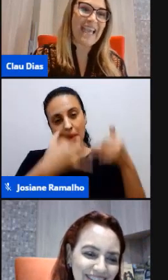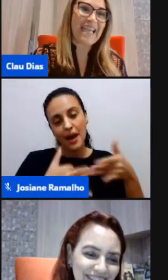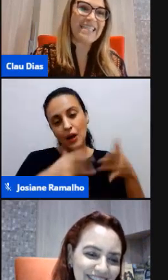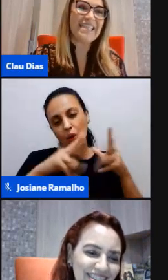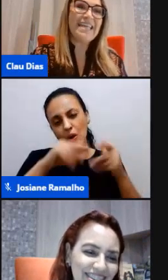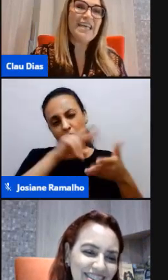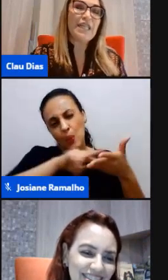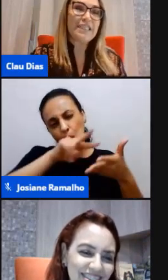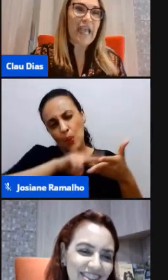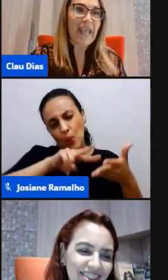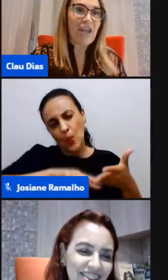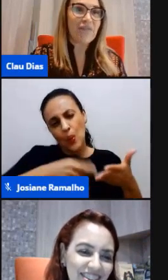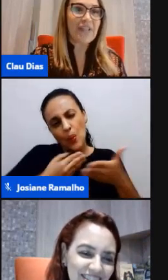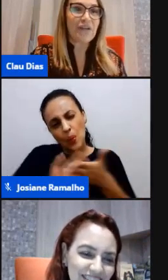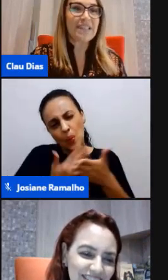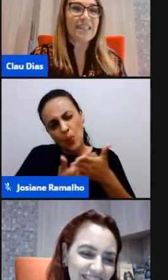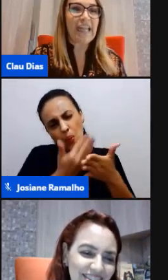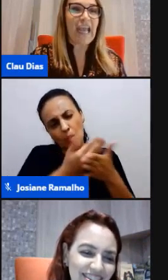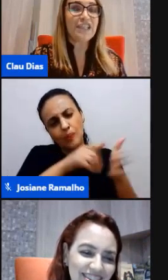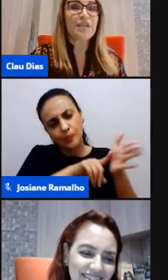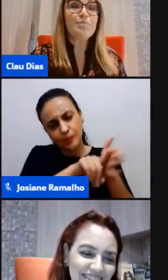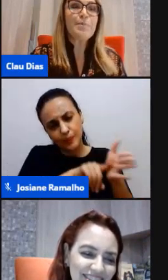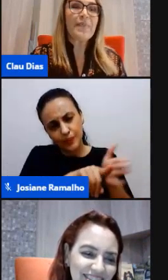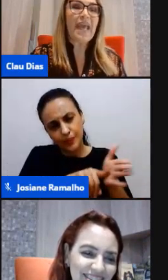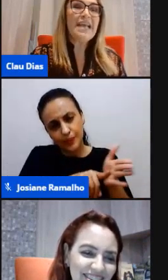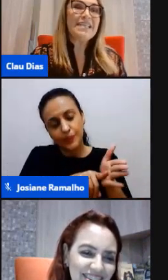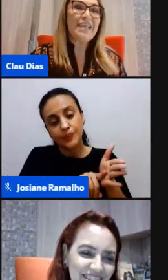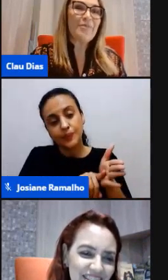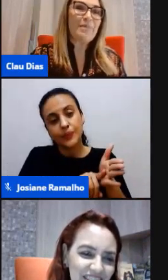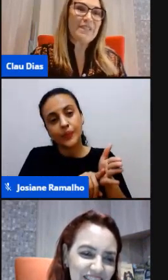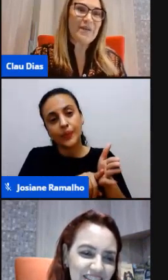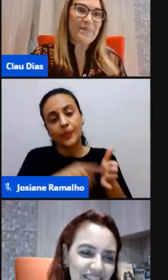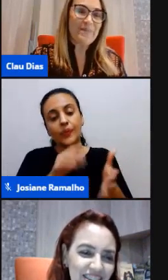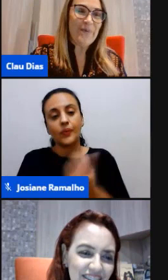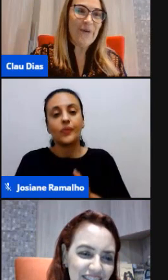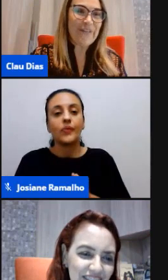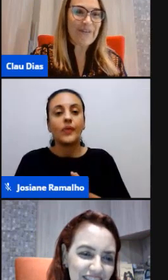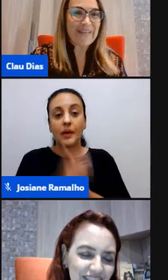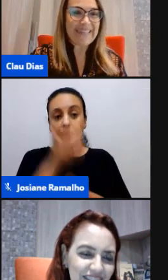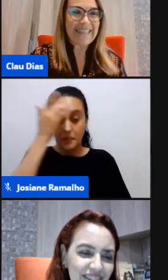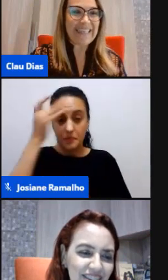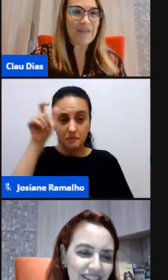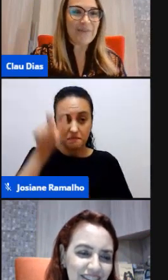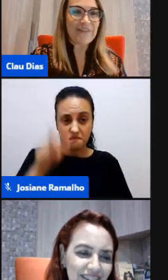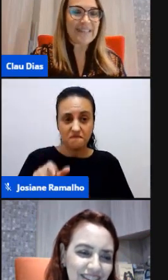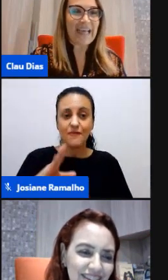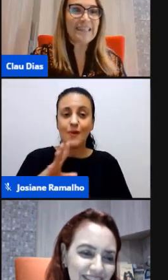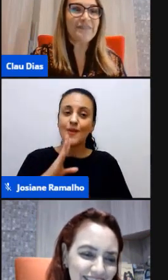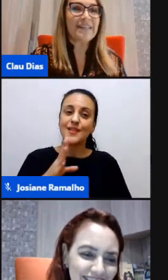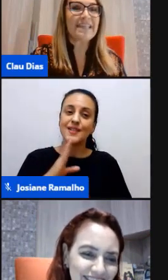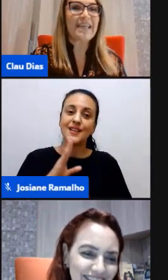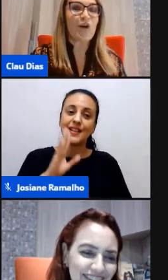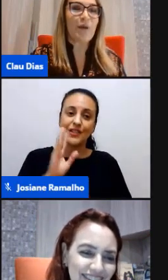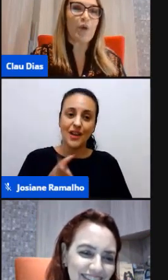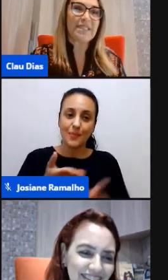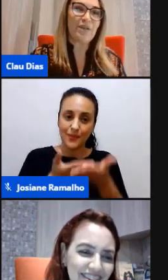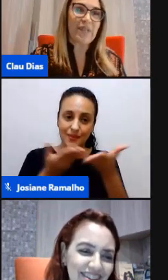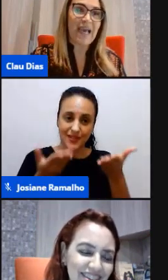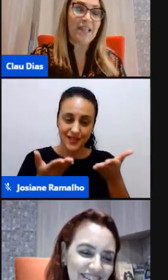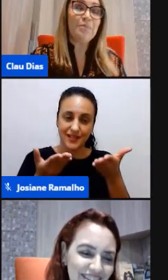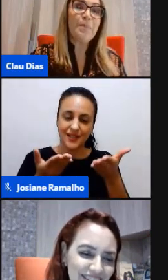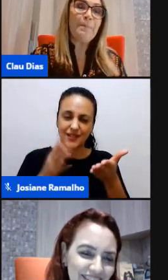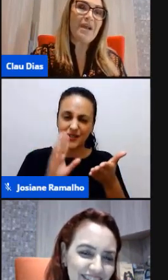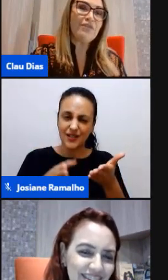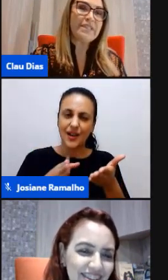lá com a gente, na GEINF, na nossa gerência, né? Já é uma pessoa muito conhecida aqui por vocês e vai trazer a